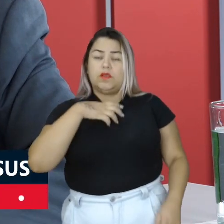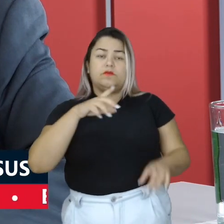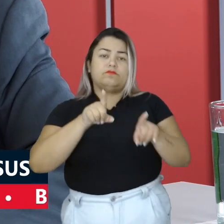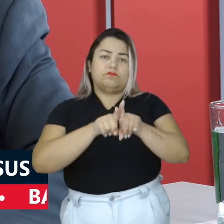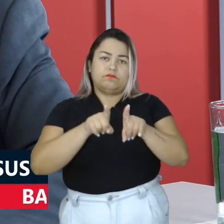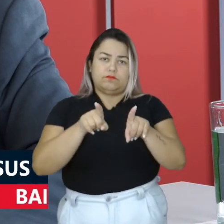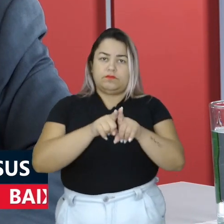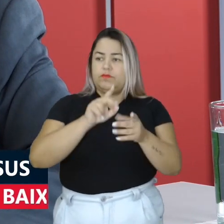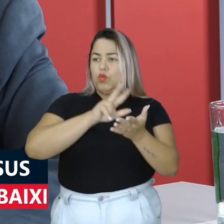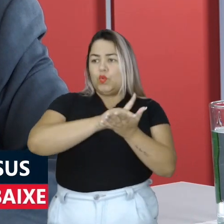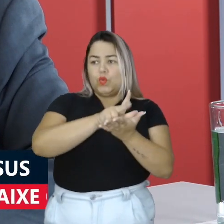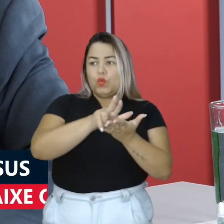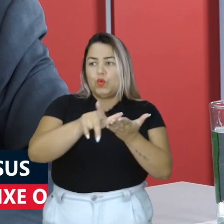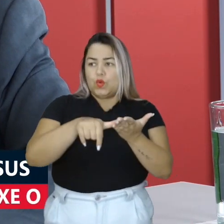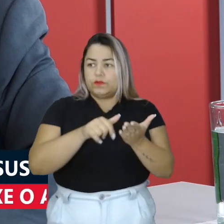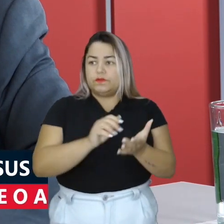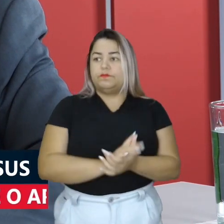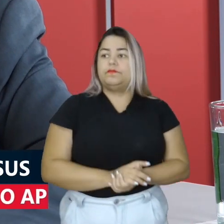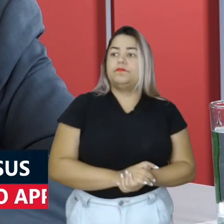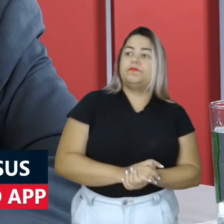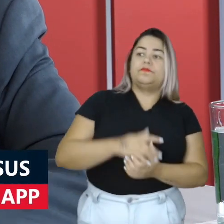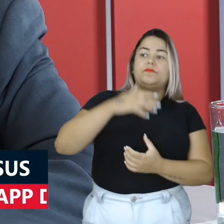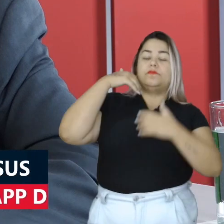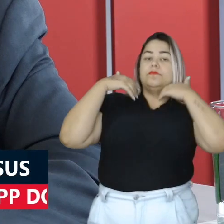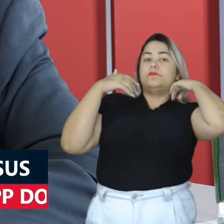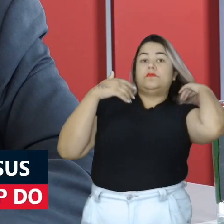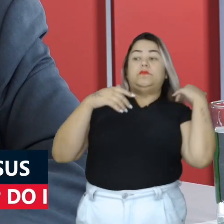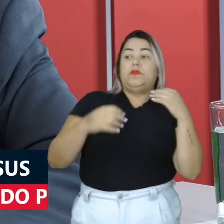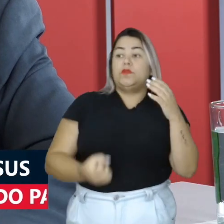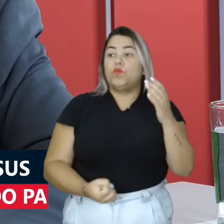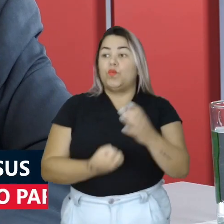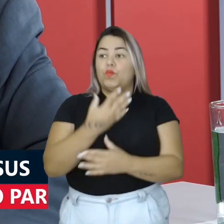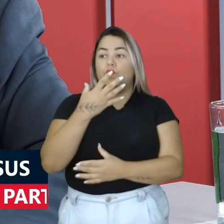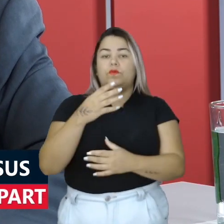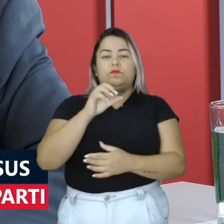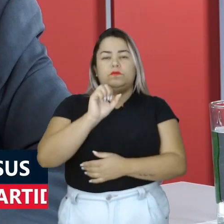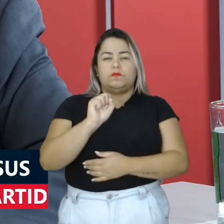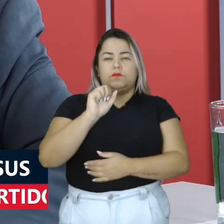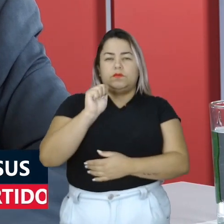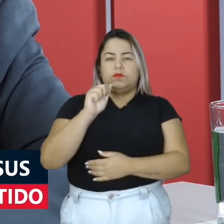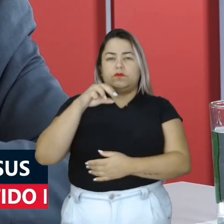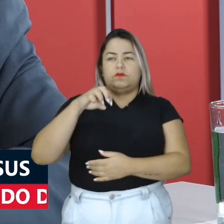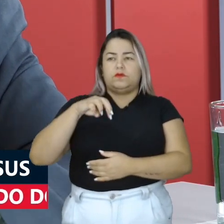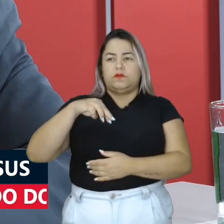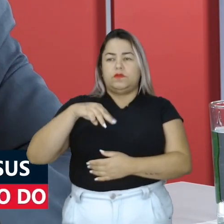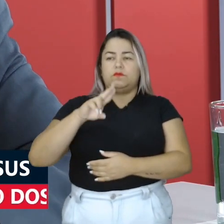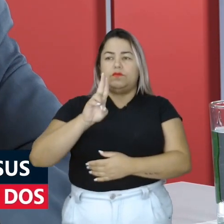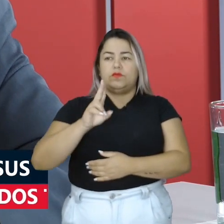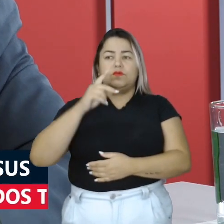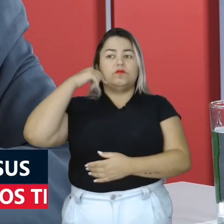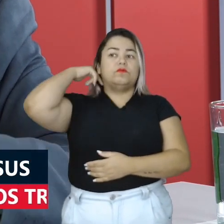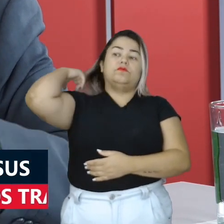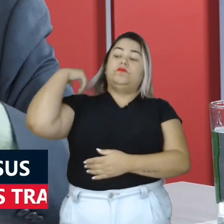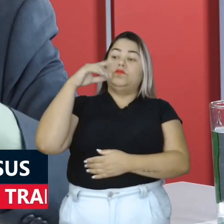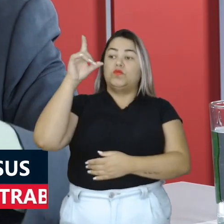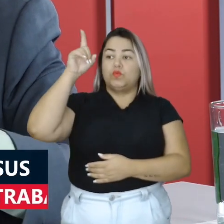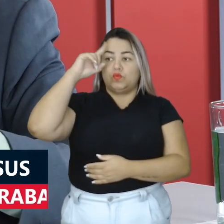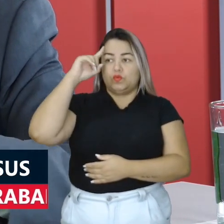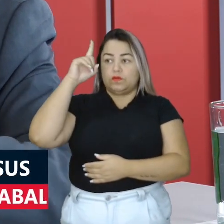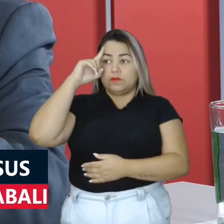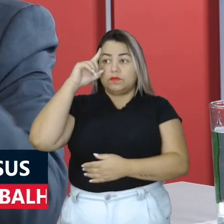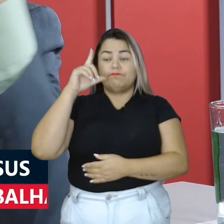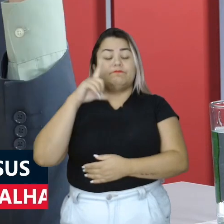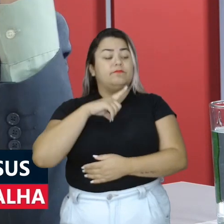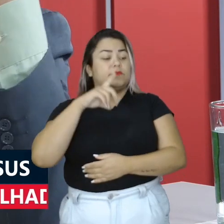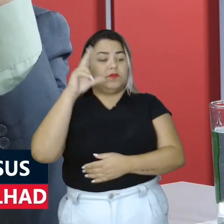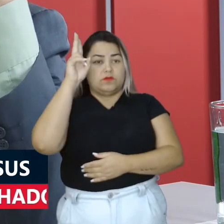essas experiências municipais e criamos o SAMU. E sua pergunta é fundamental, porque que a gente incorpora no dia a dia e tem que lembrar